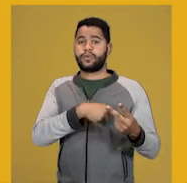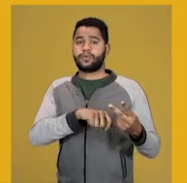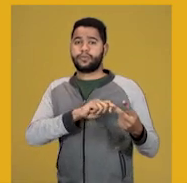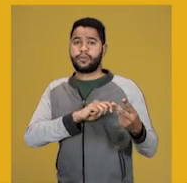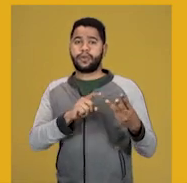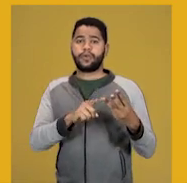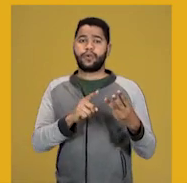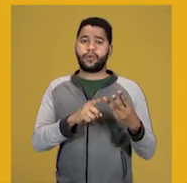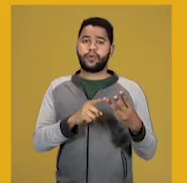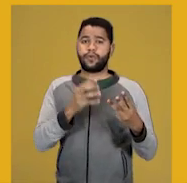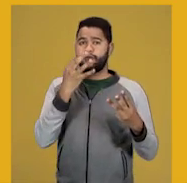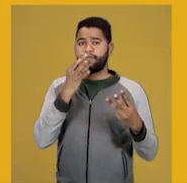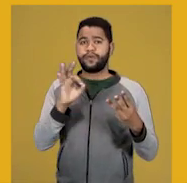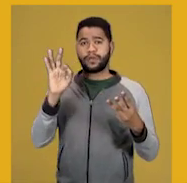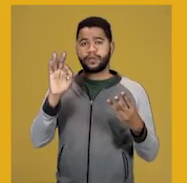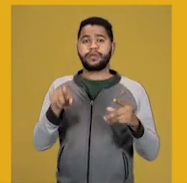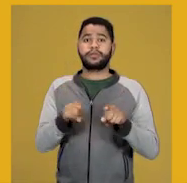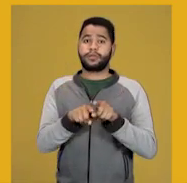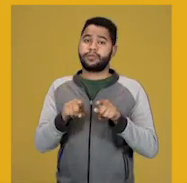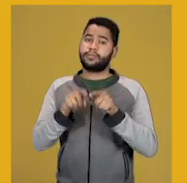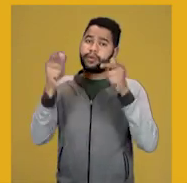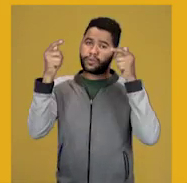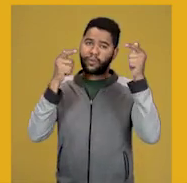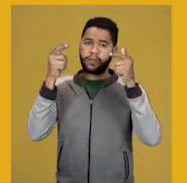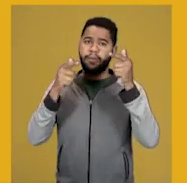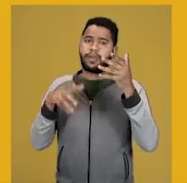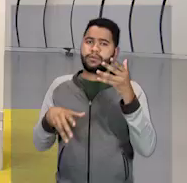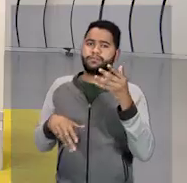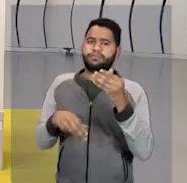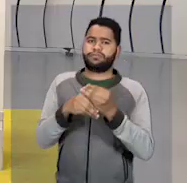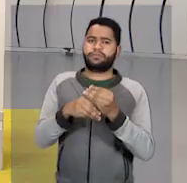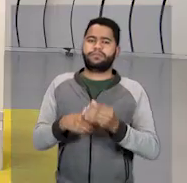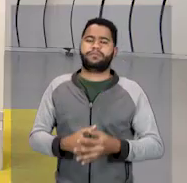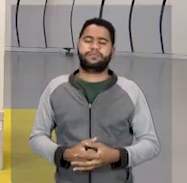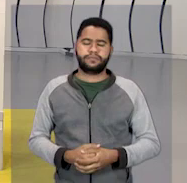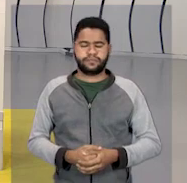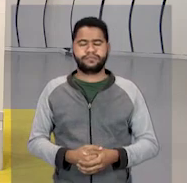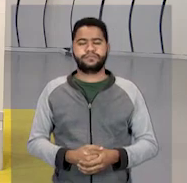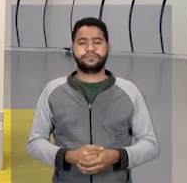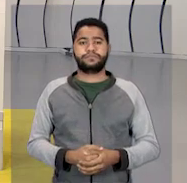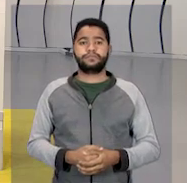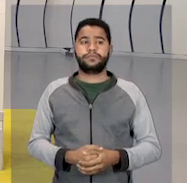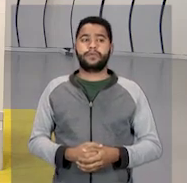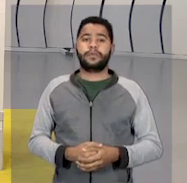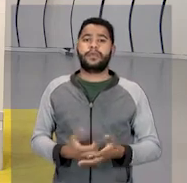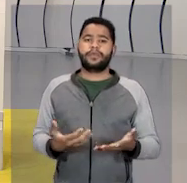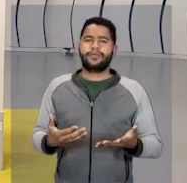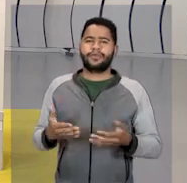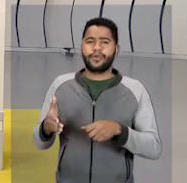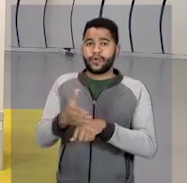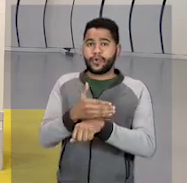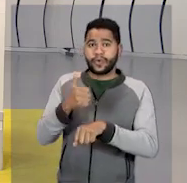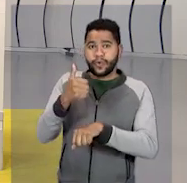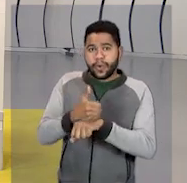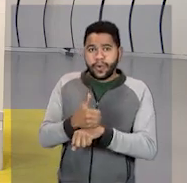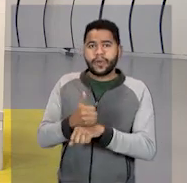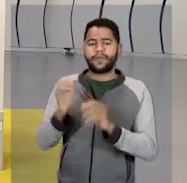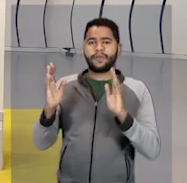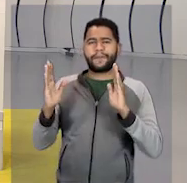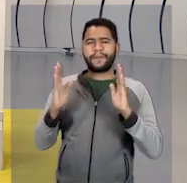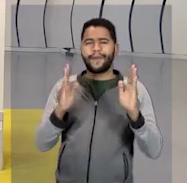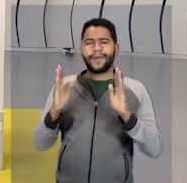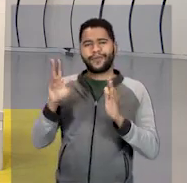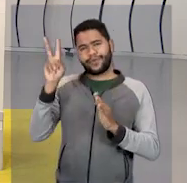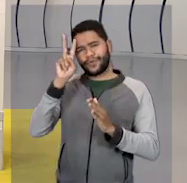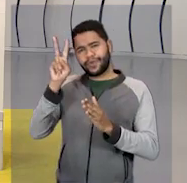E por essa razão, o México também está incluído nessa divisão. Então, pela questão de colonização, do seu período